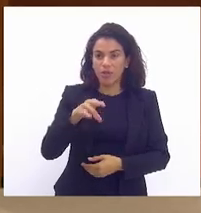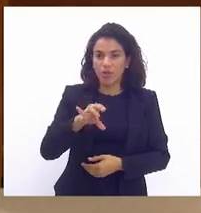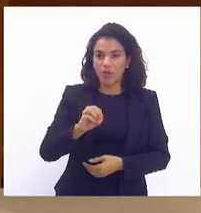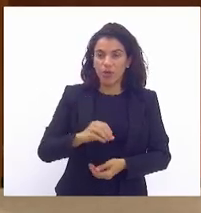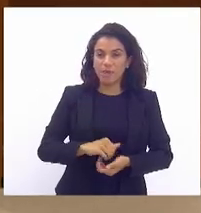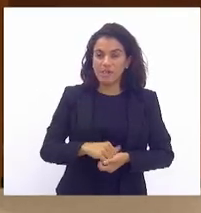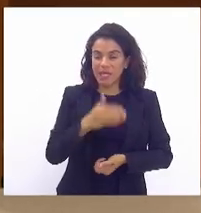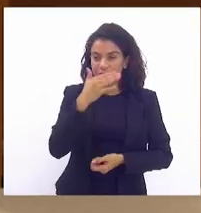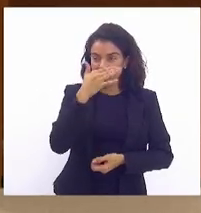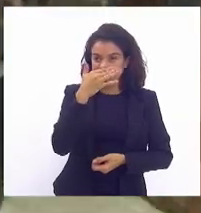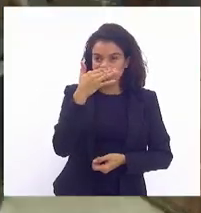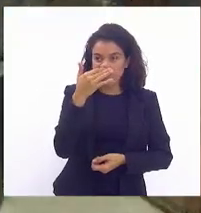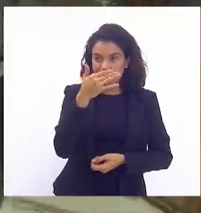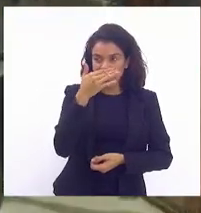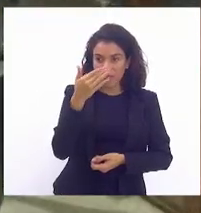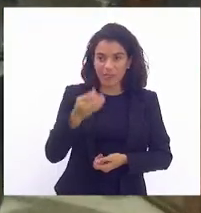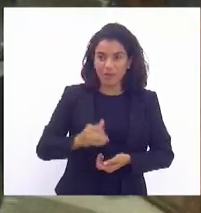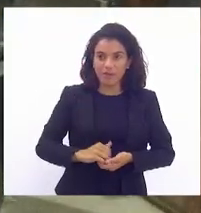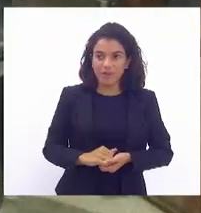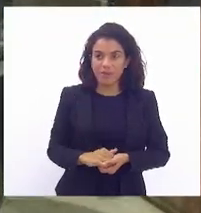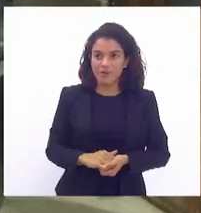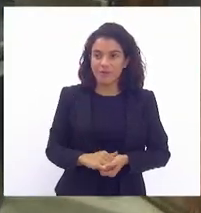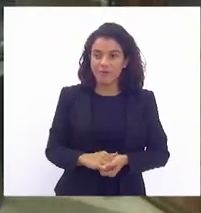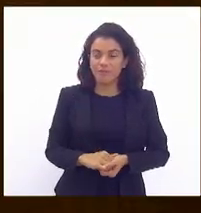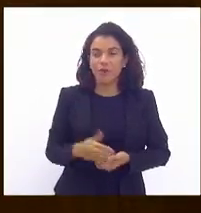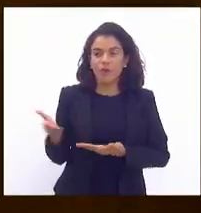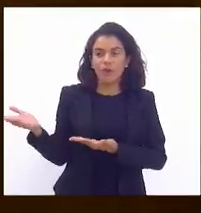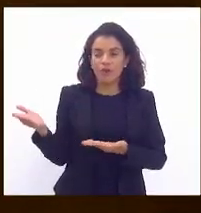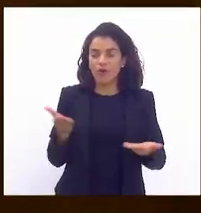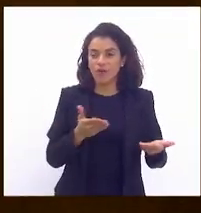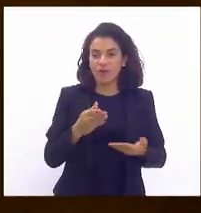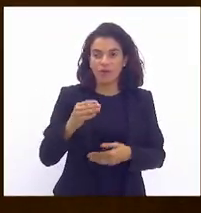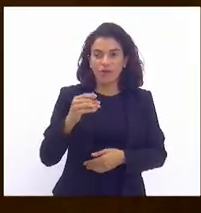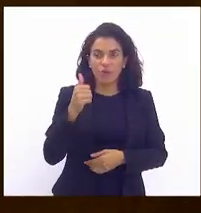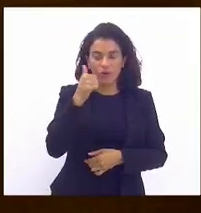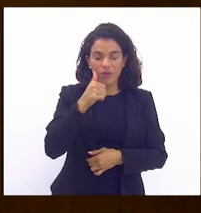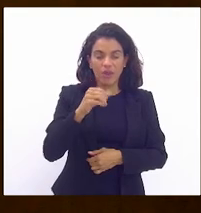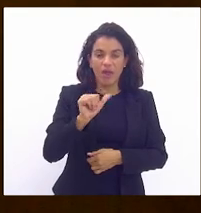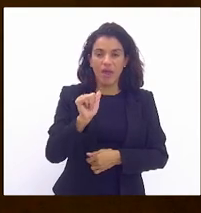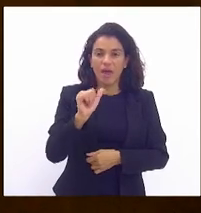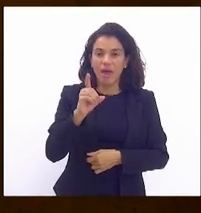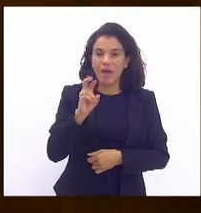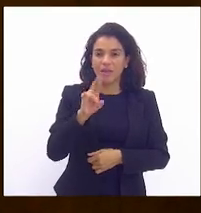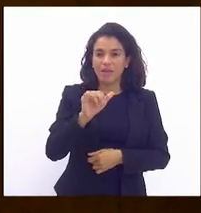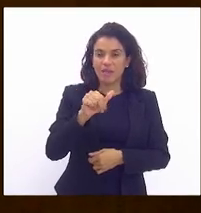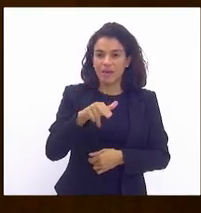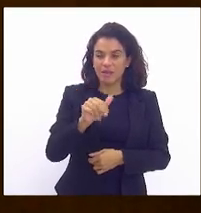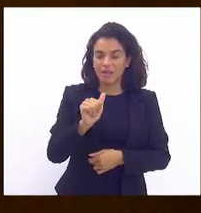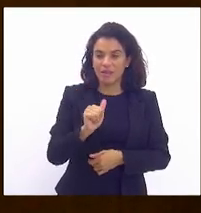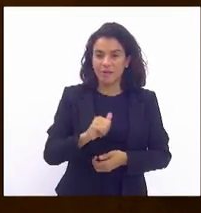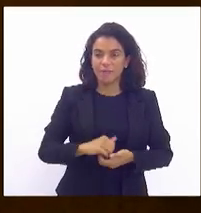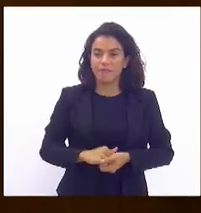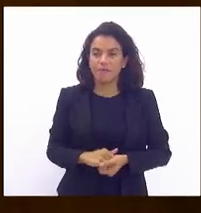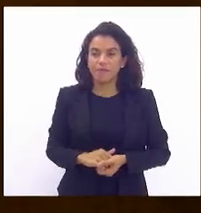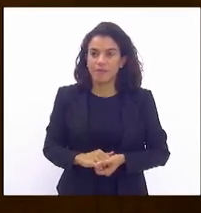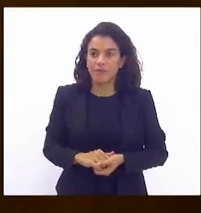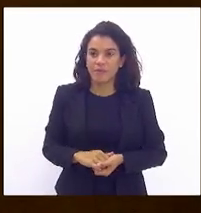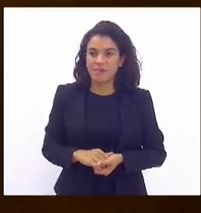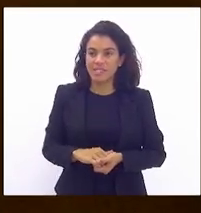participação. Convido a senhora Adriana Drica, por favor. Obrigado,